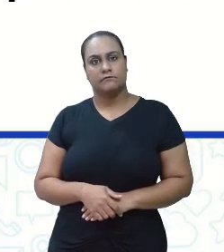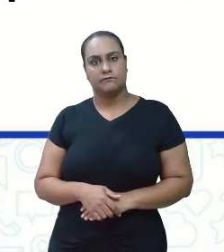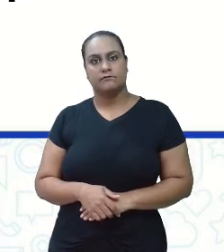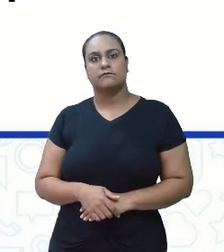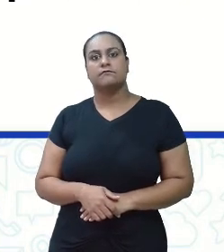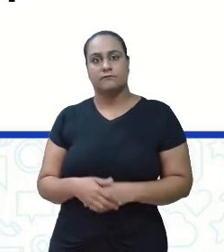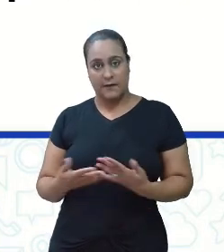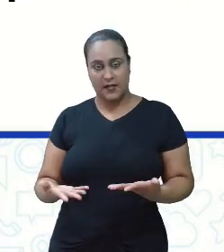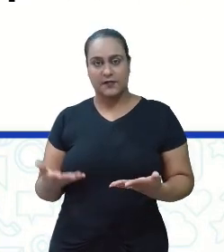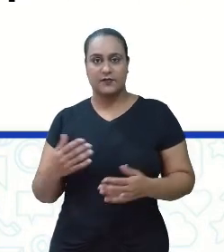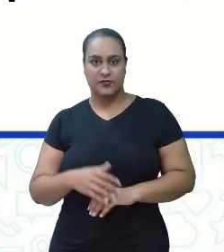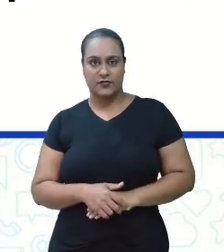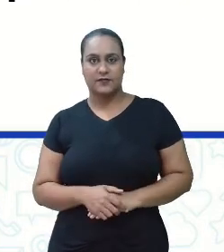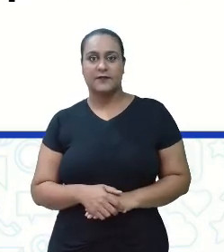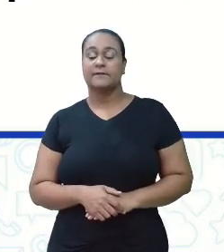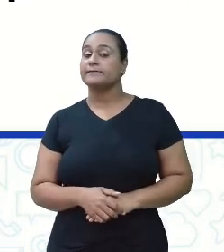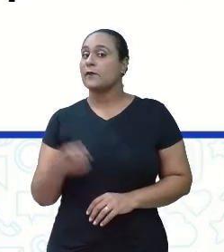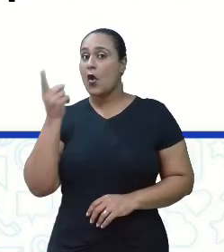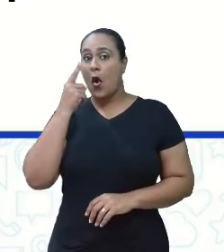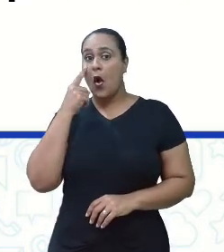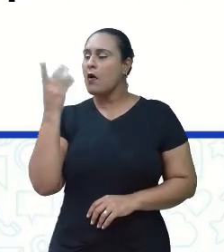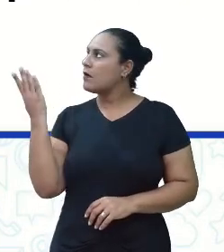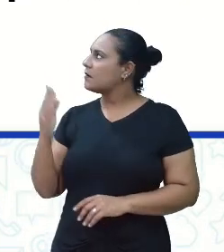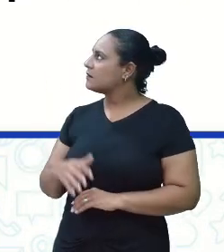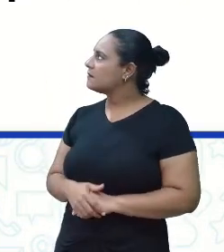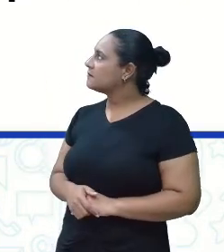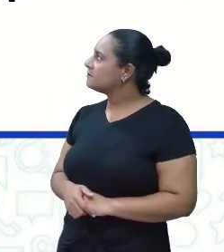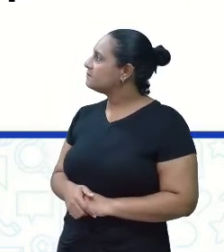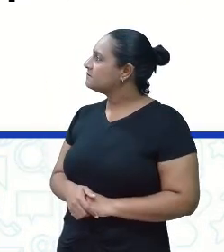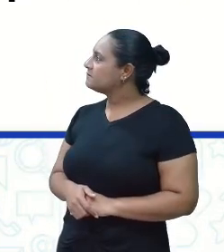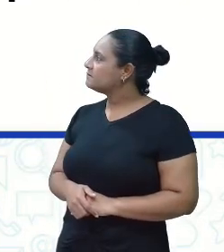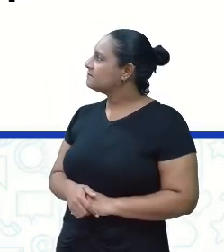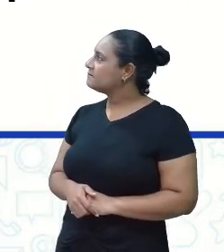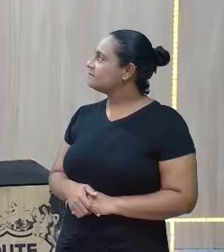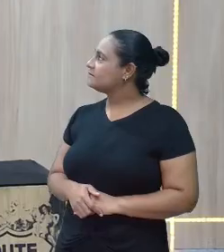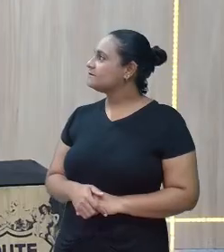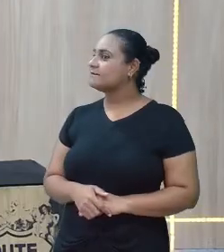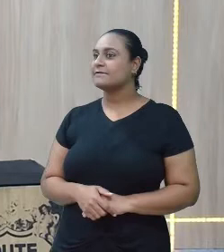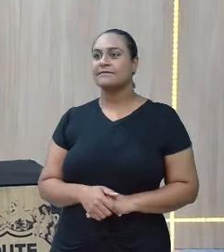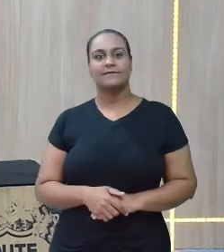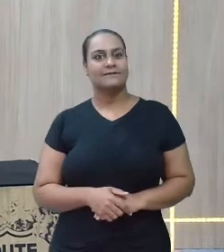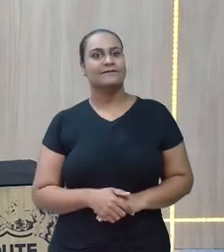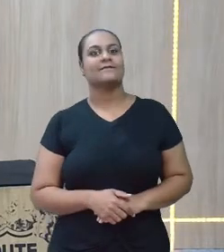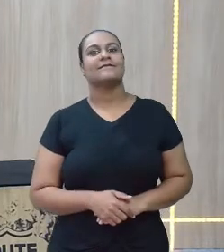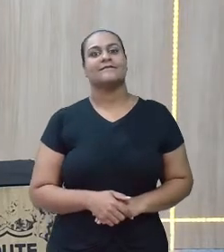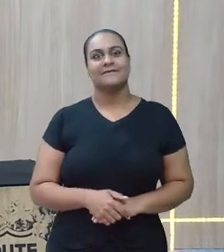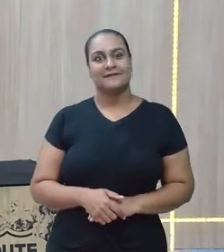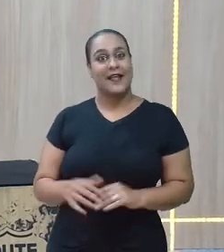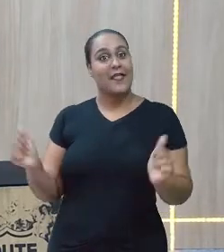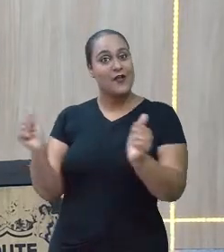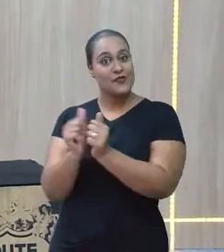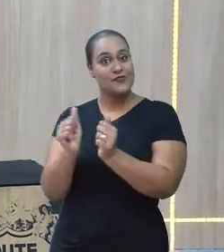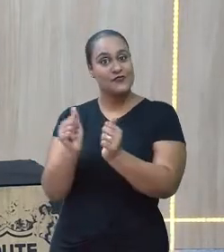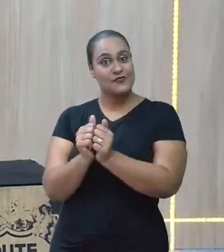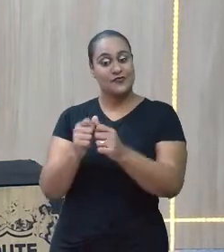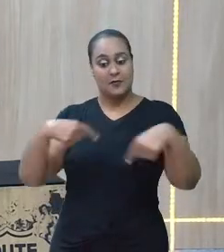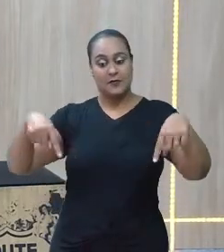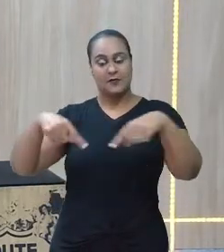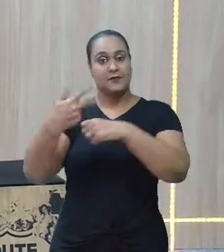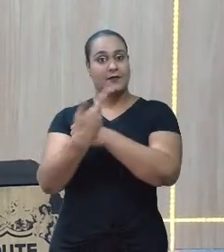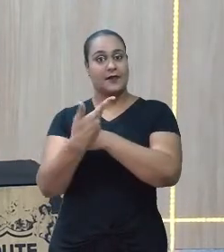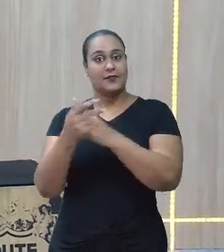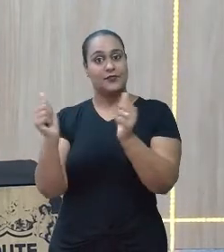nossas cidades. Olha só o professor Revoredo, que já está aqui conosco, né? No nosso estúdio. Olha só, está aqui